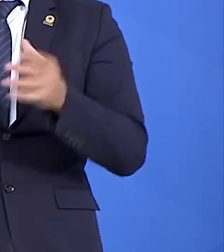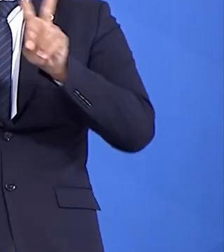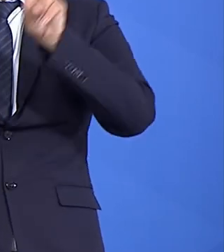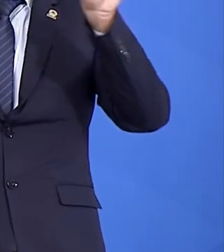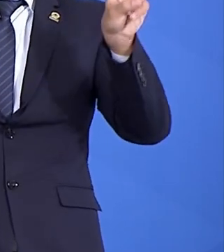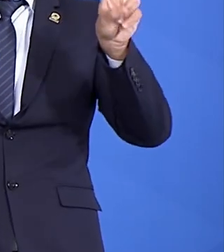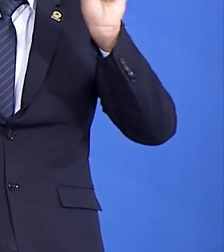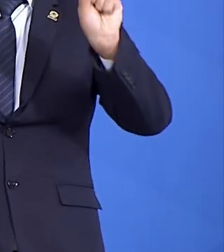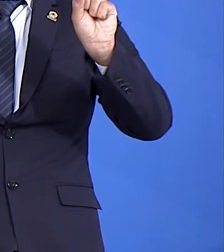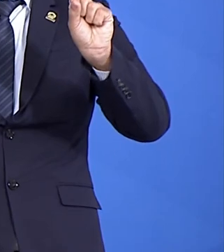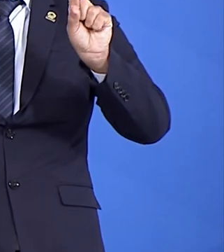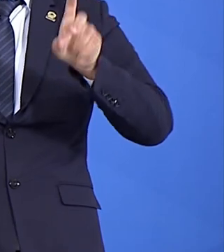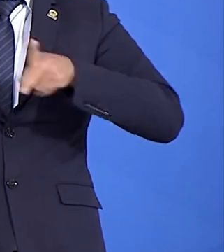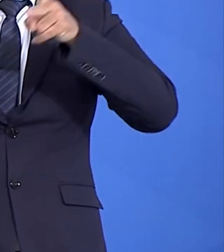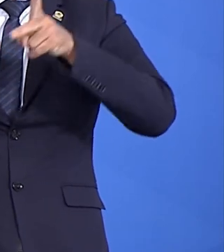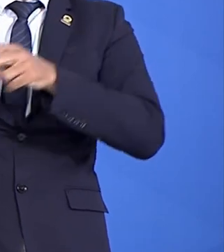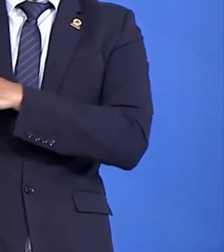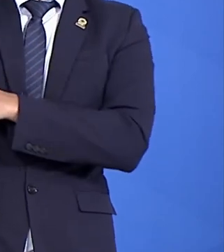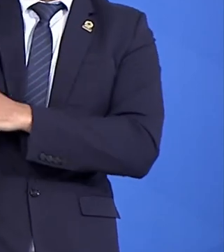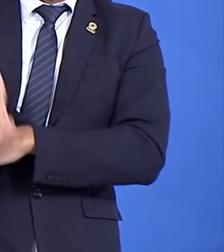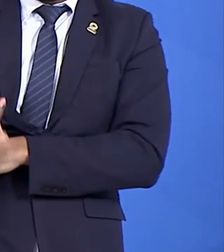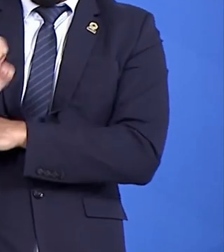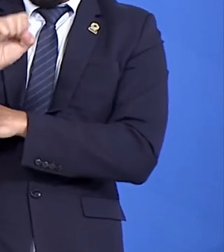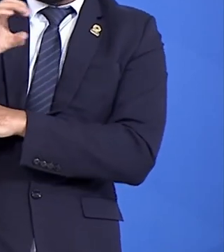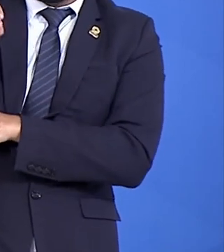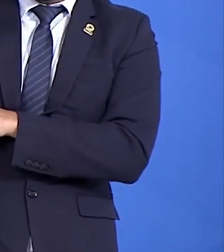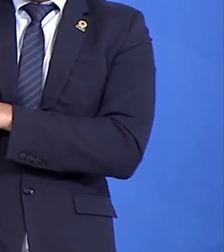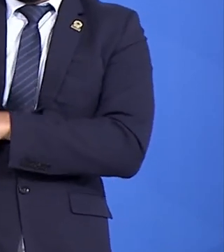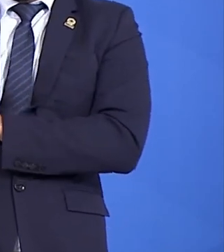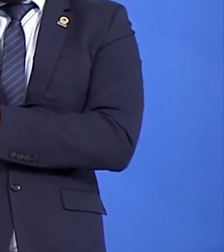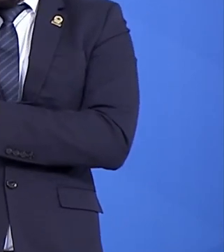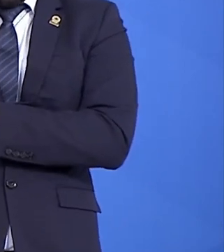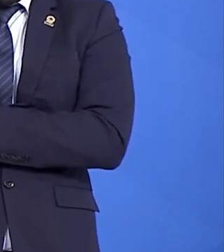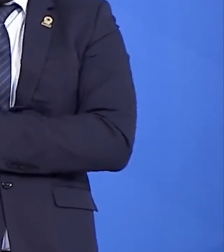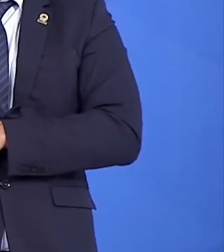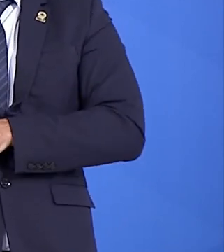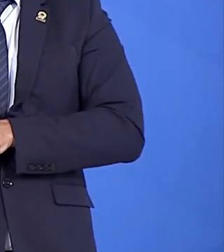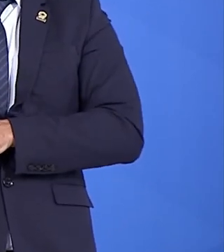tocam a população brasileira, os 80% de brasileiros que vivem nas cidades.